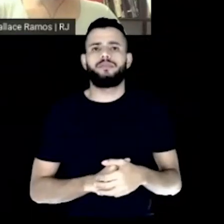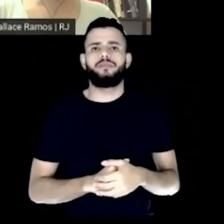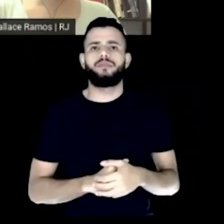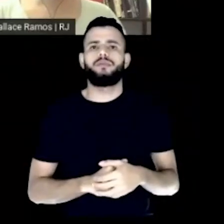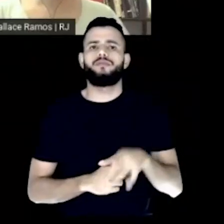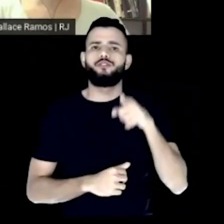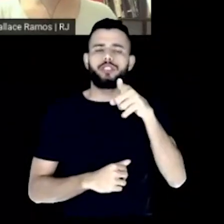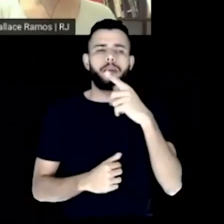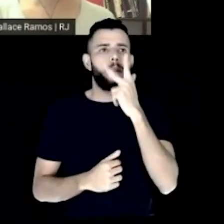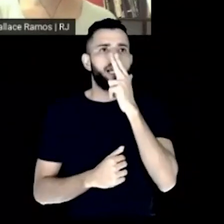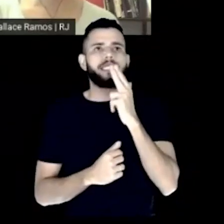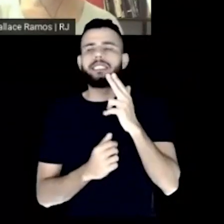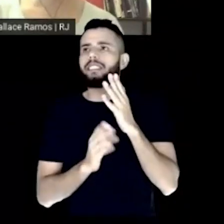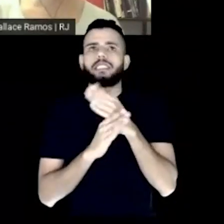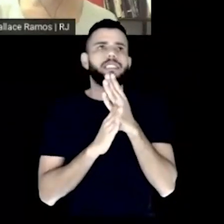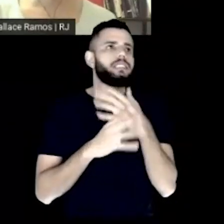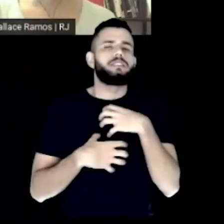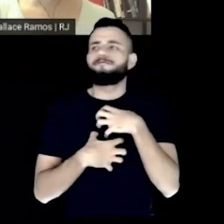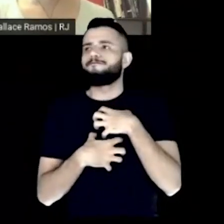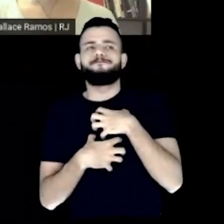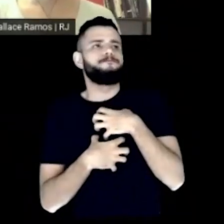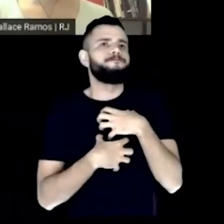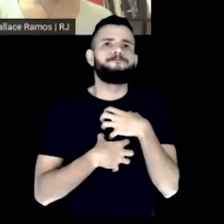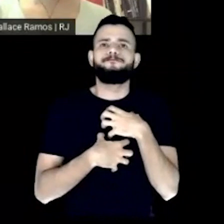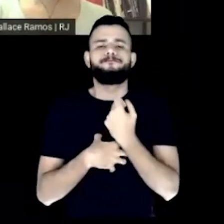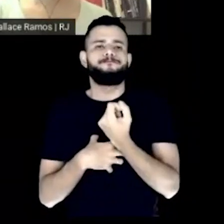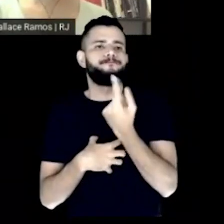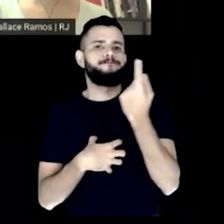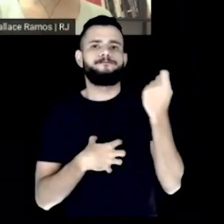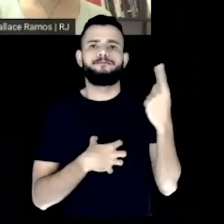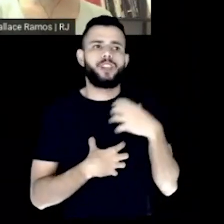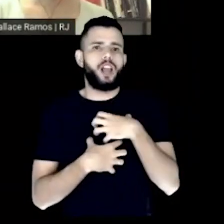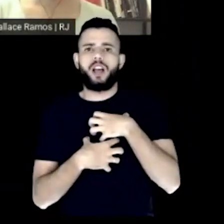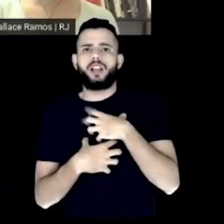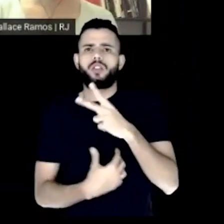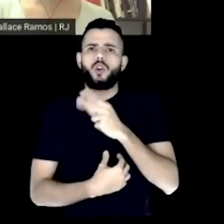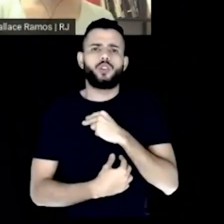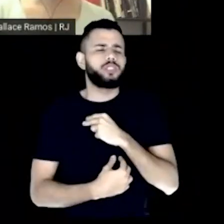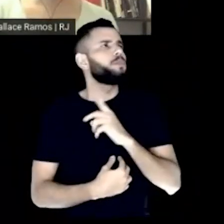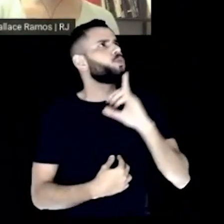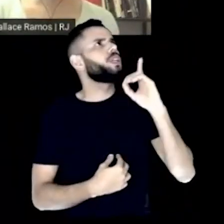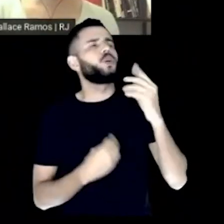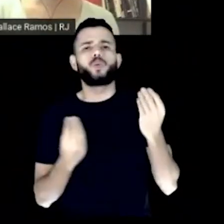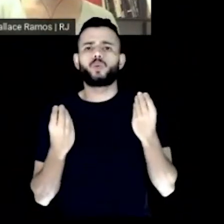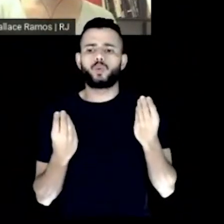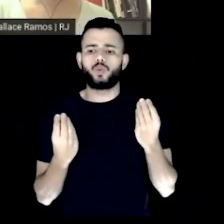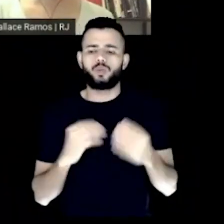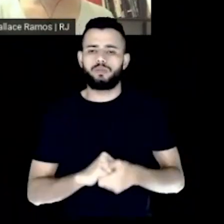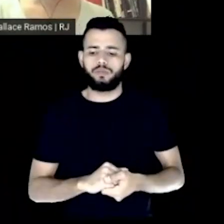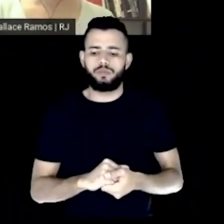Exatamente. É muito, muito, deixa você meio pasmo, né? Você ficando com uma sensação de choque, né? Fala, meu